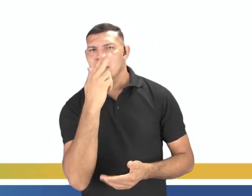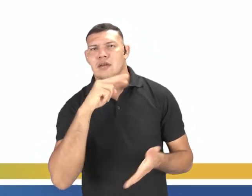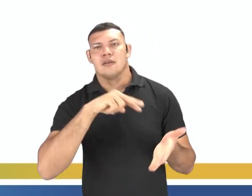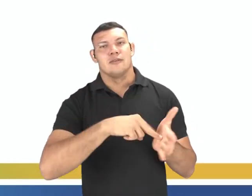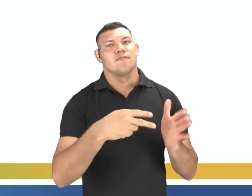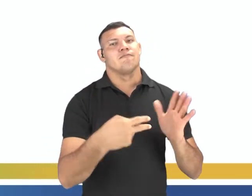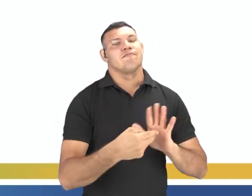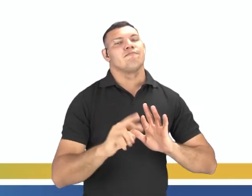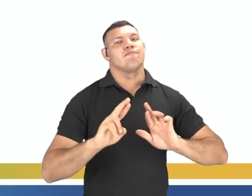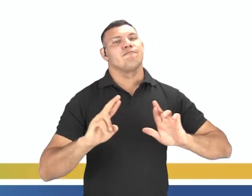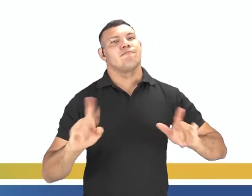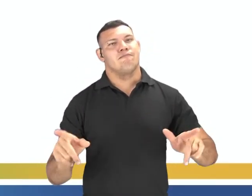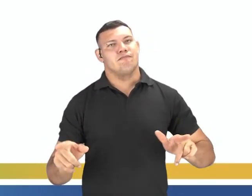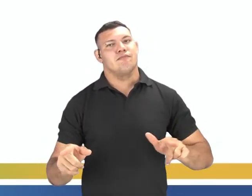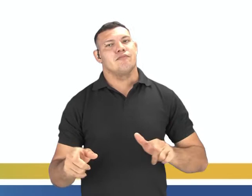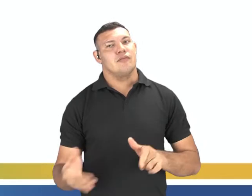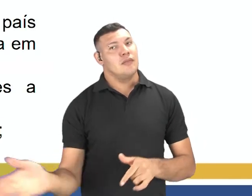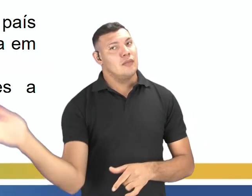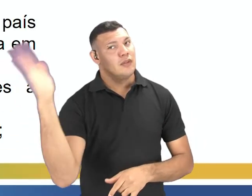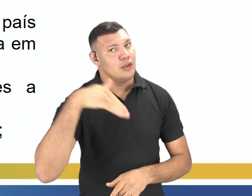é diferente. Vamos lá?